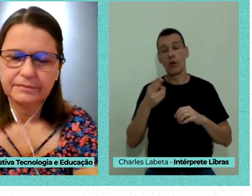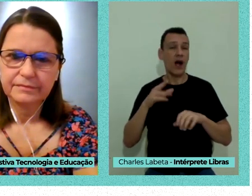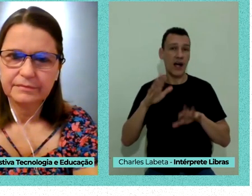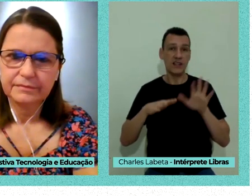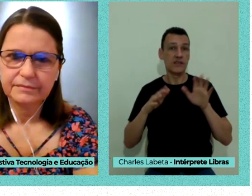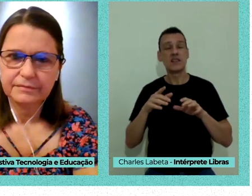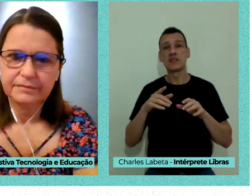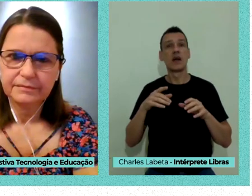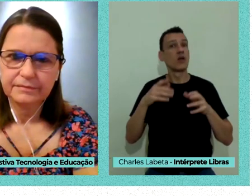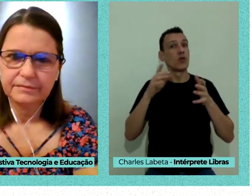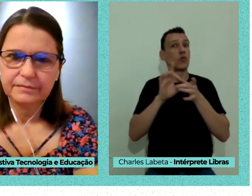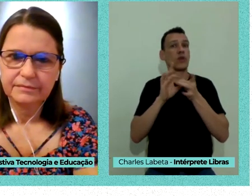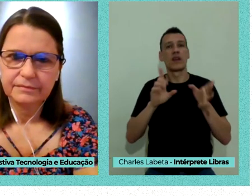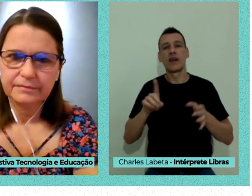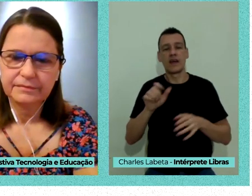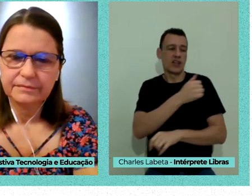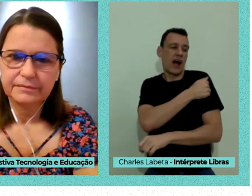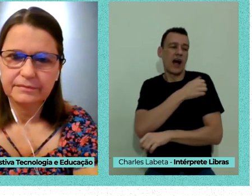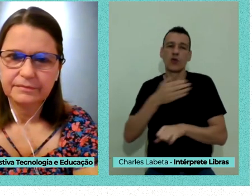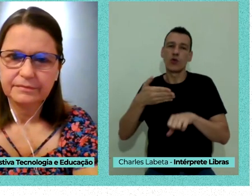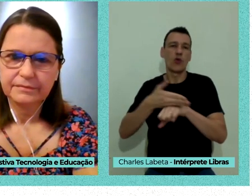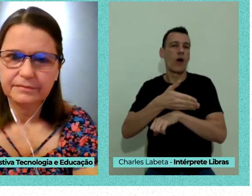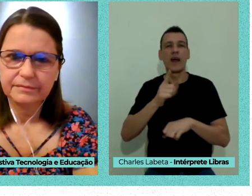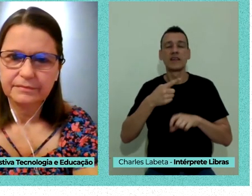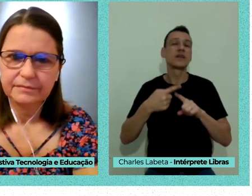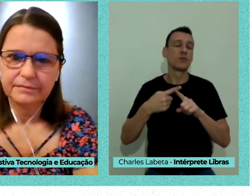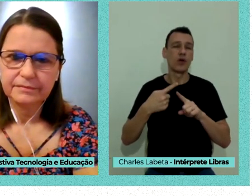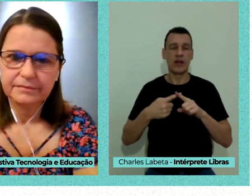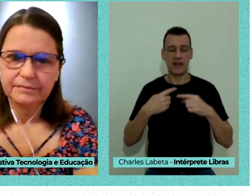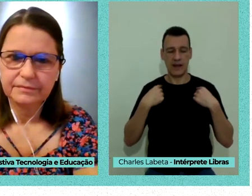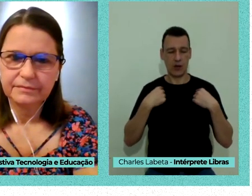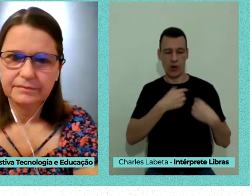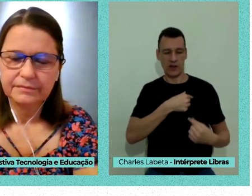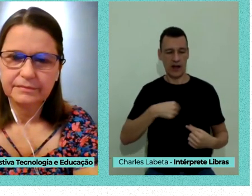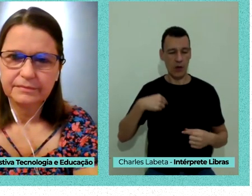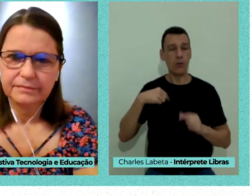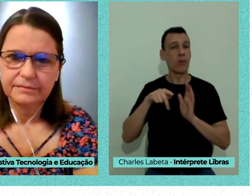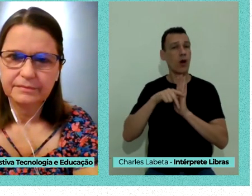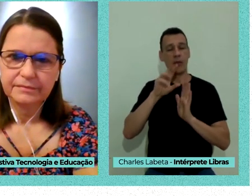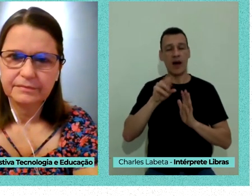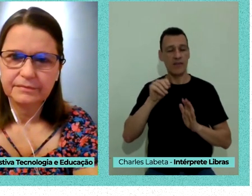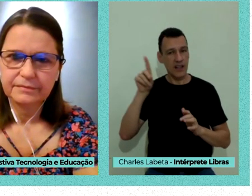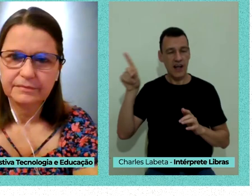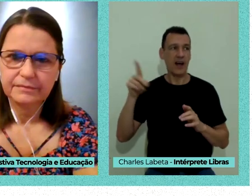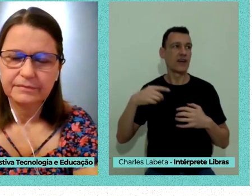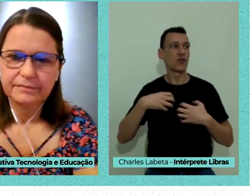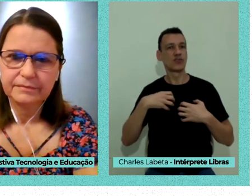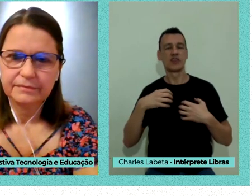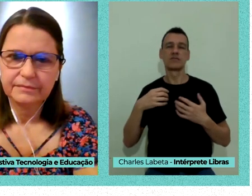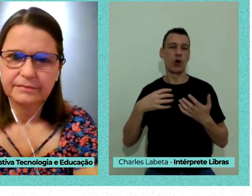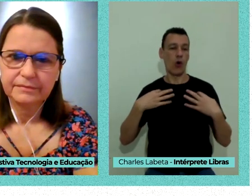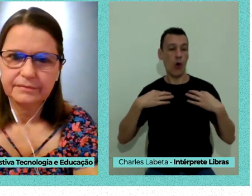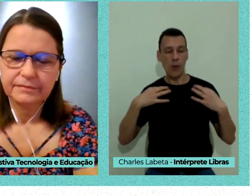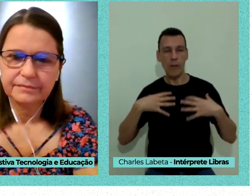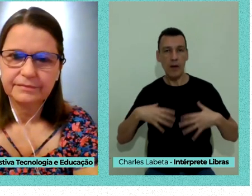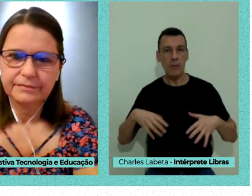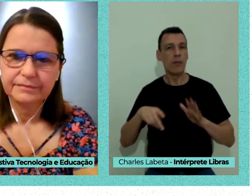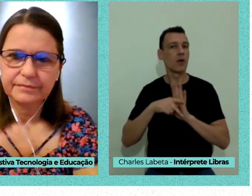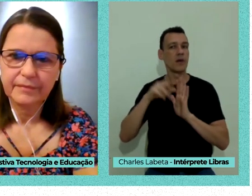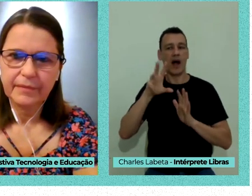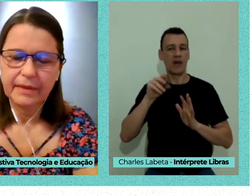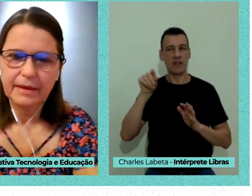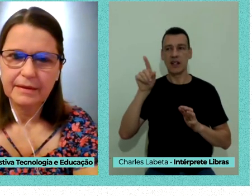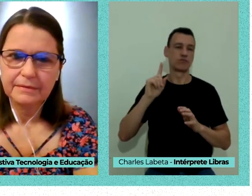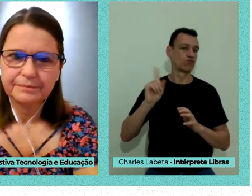de matriz africana, ou mesmo de xingamentos, né, de violências verbais diretas para os alunos. Então,